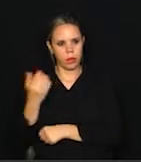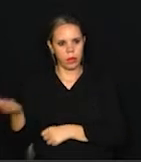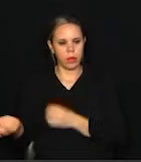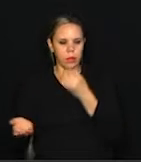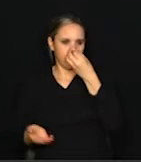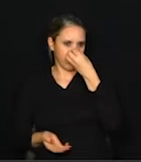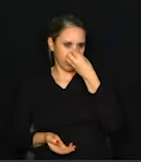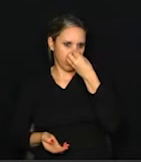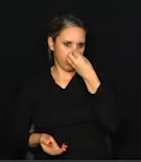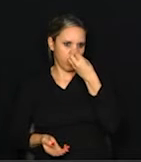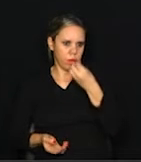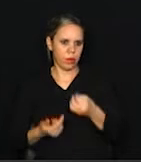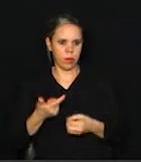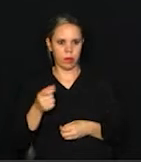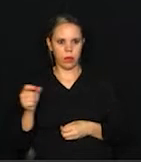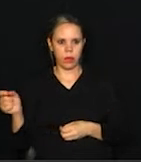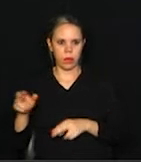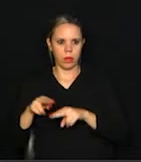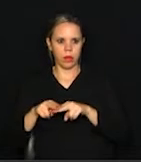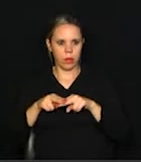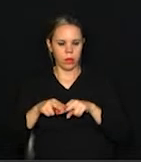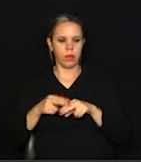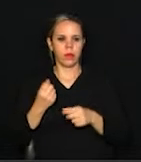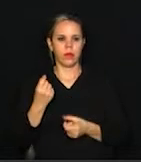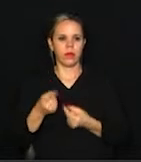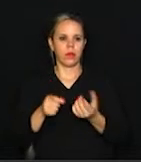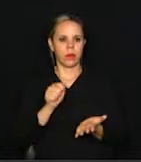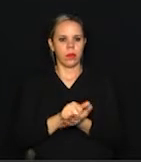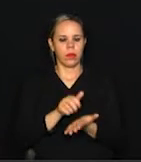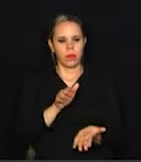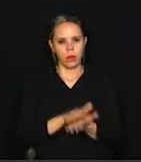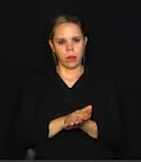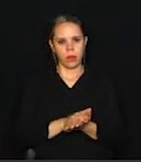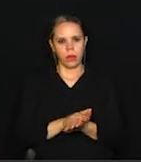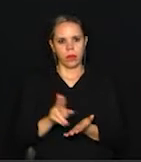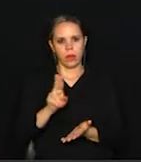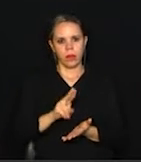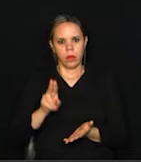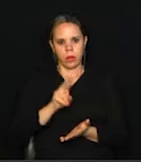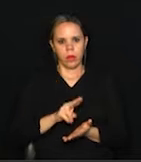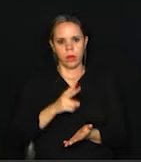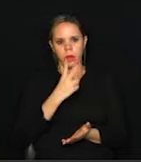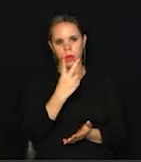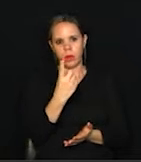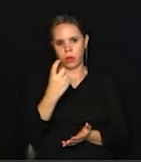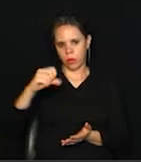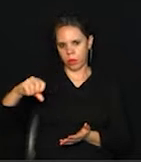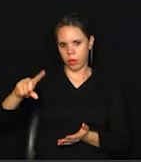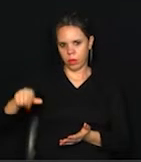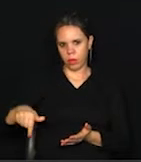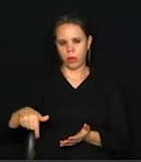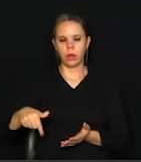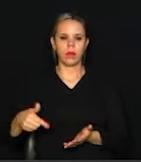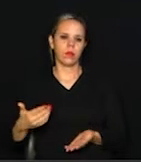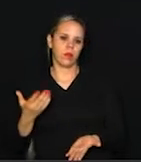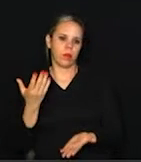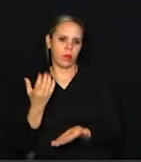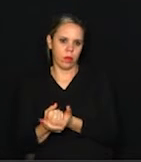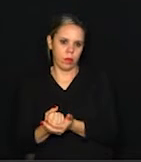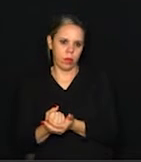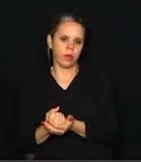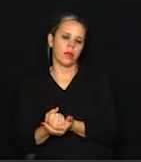de 2020. Porém, algumas multas lavradas em 2019, cujo processamento